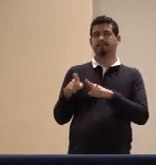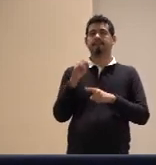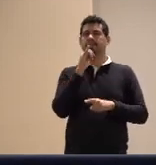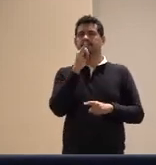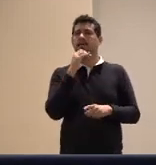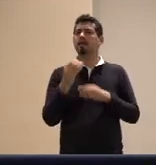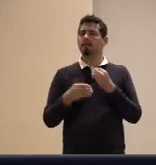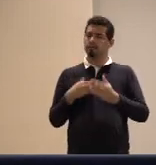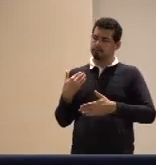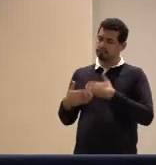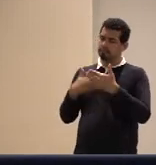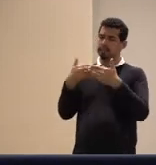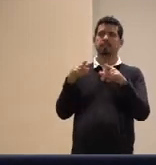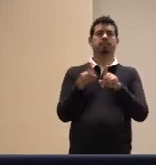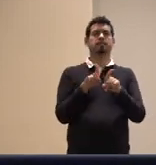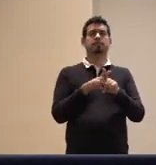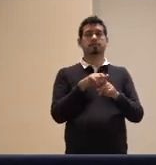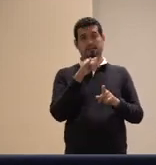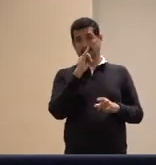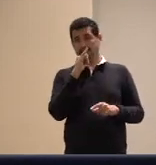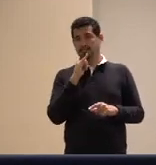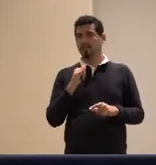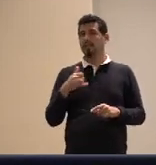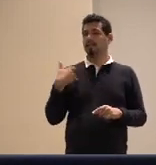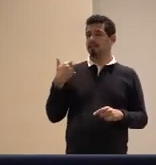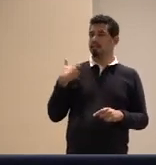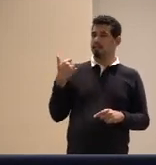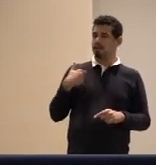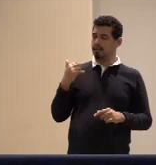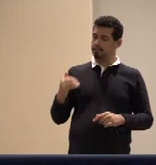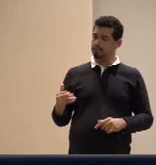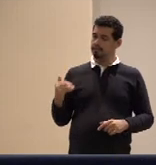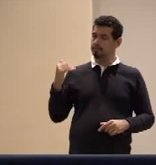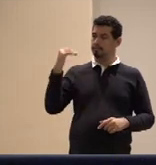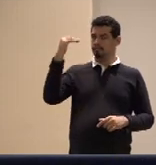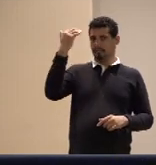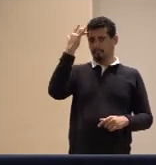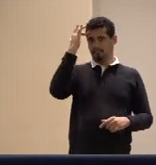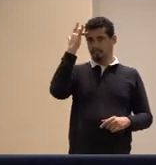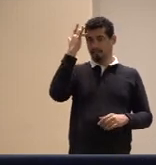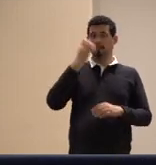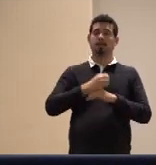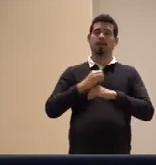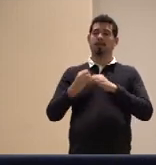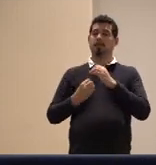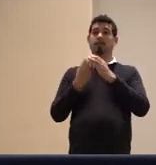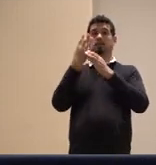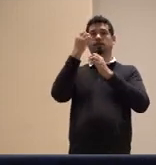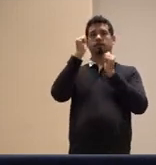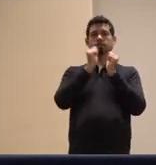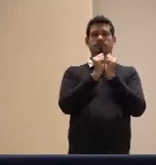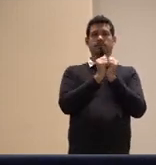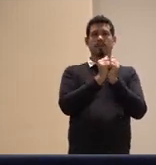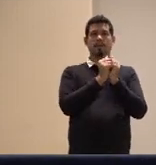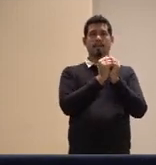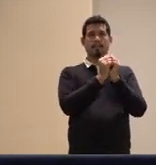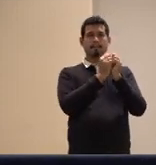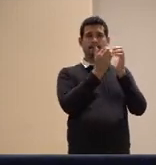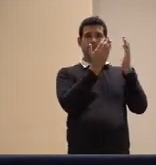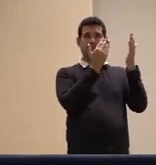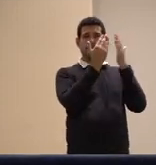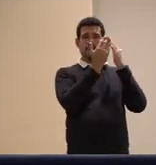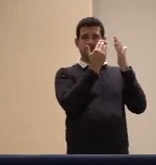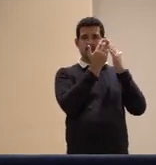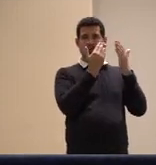desenrolar da idade, conforme ele fosse ficando mais maduro, né, ele ia desenvolver junto a psicopatia, pelos traços que ele